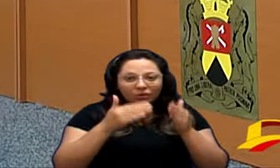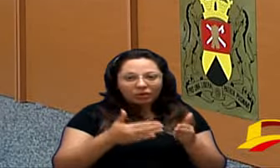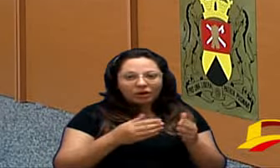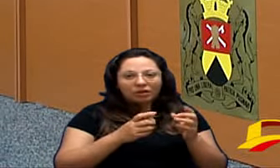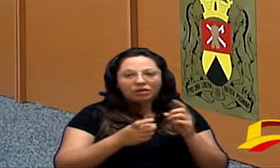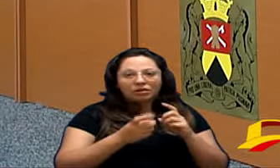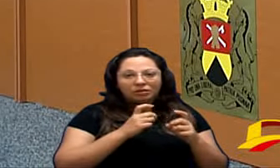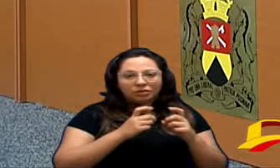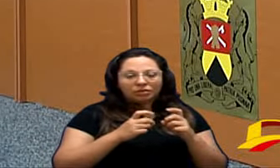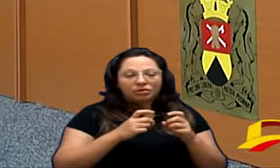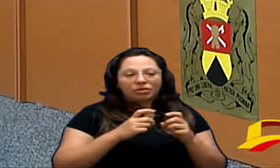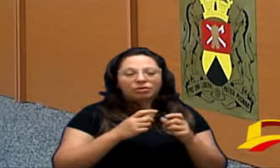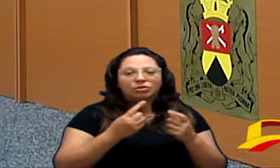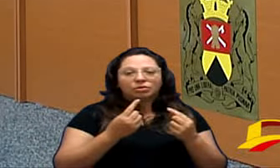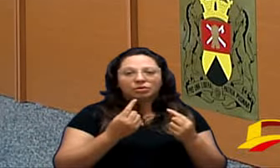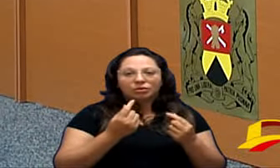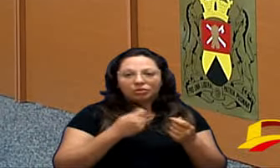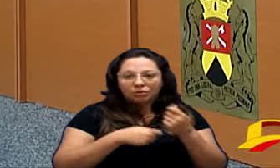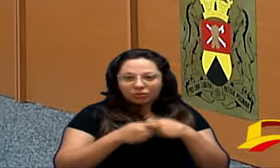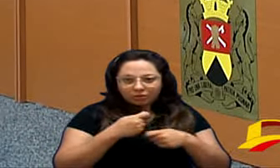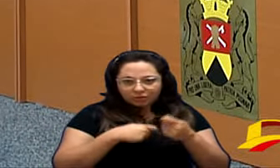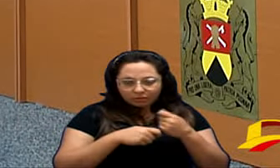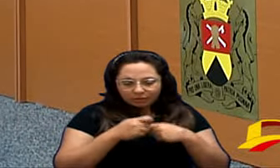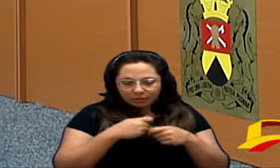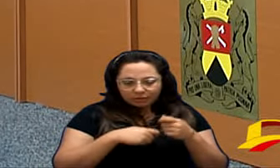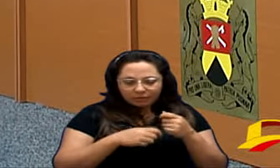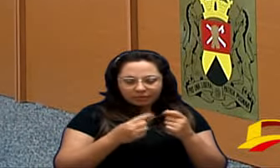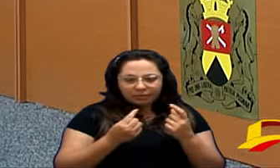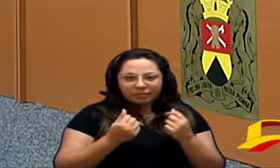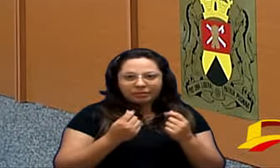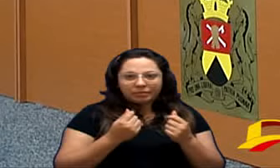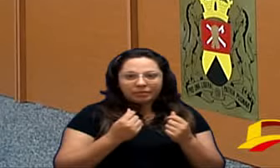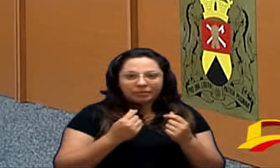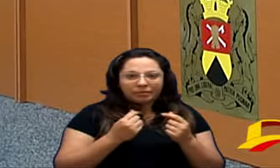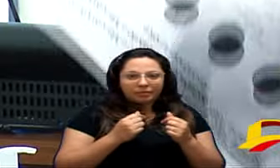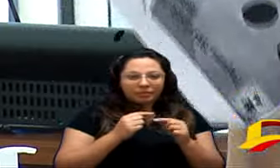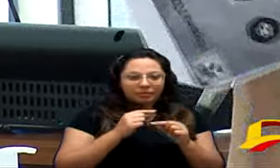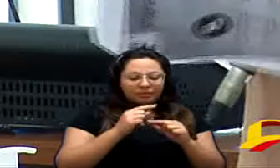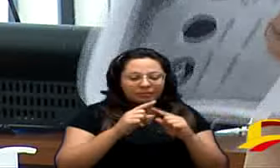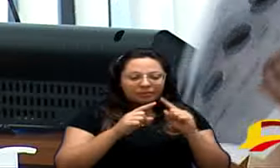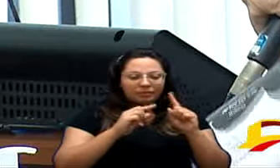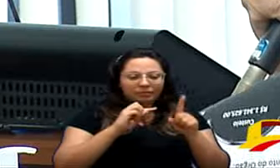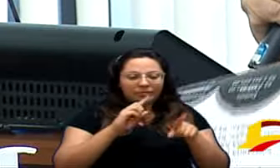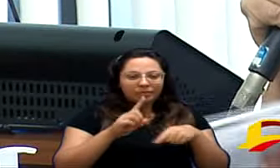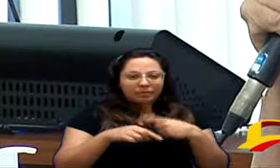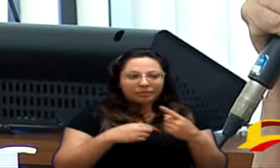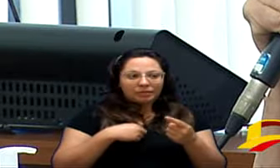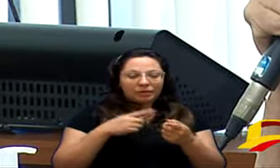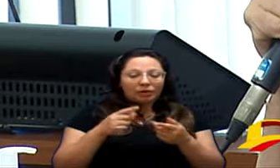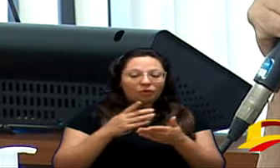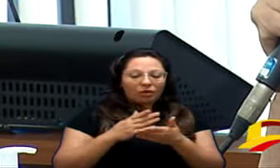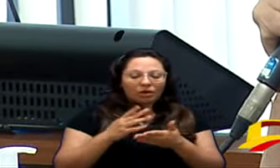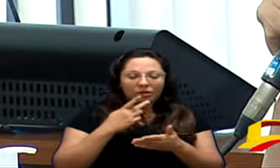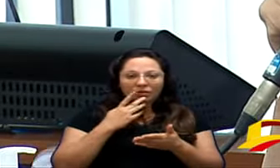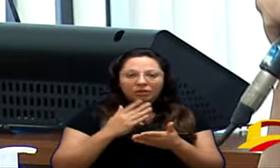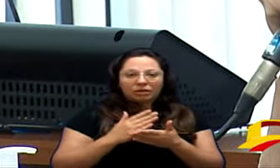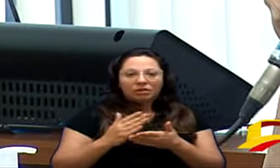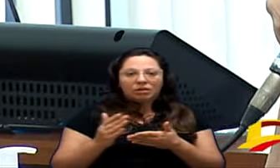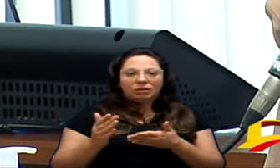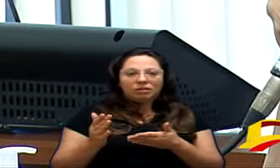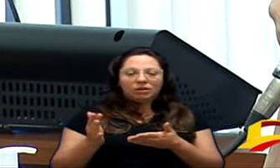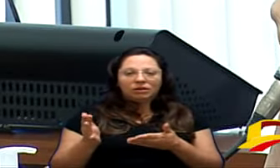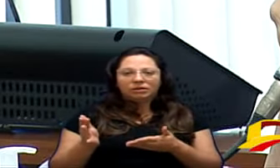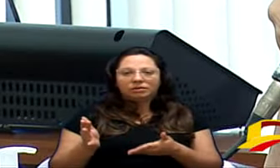discussão do orçamento do orçamento né então s o secretário disse no início Eu repito que todos os contratos